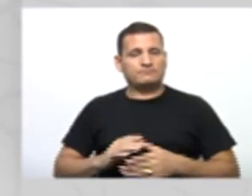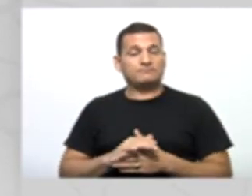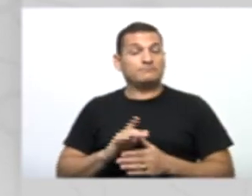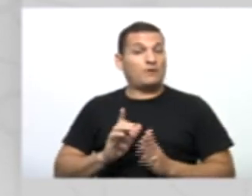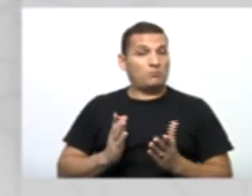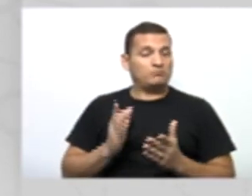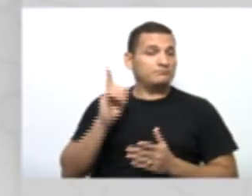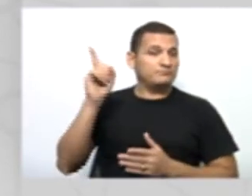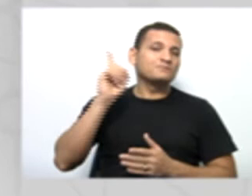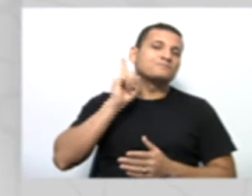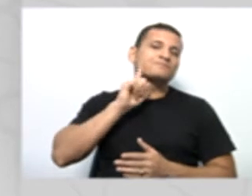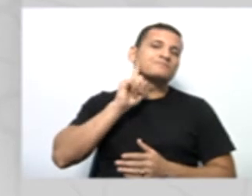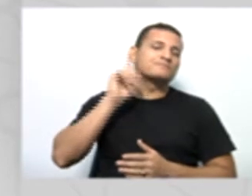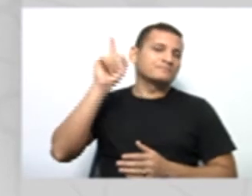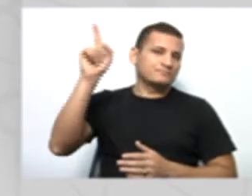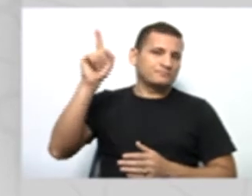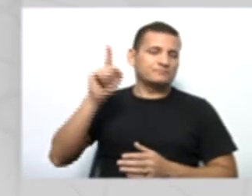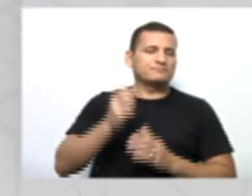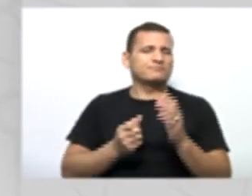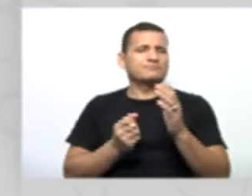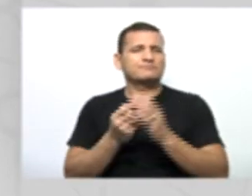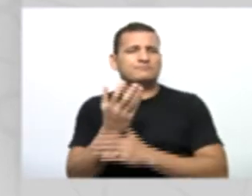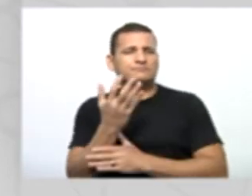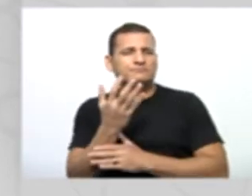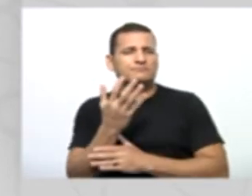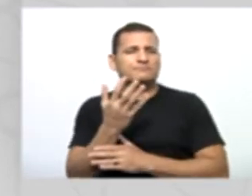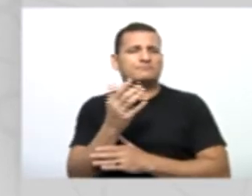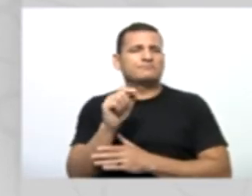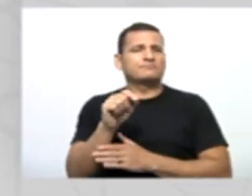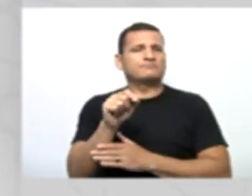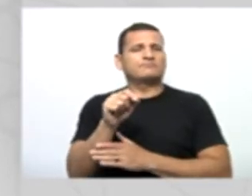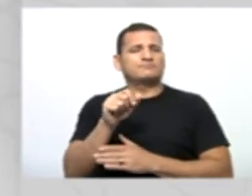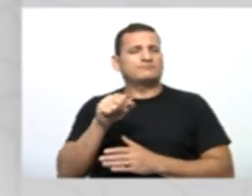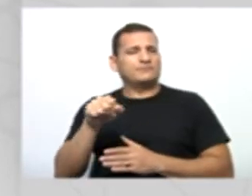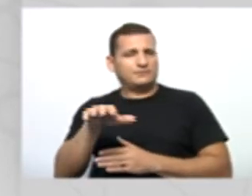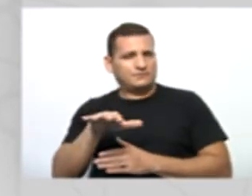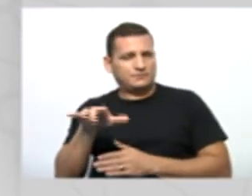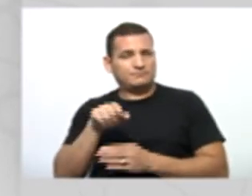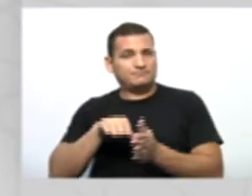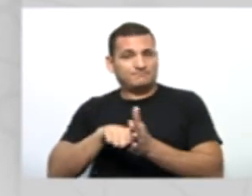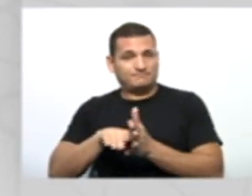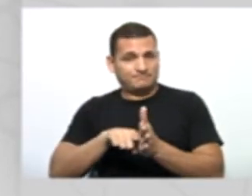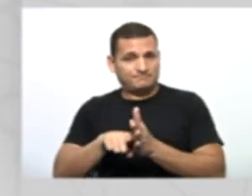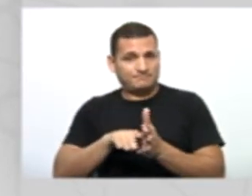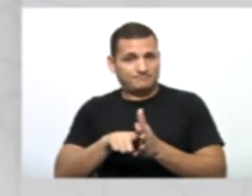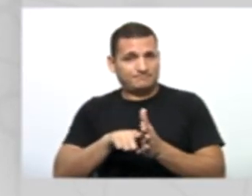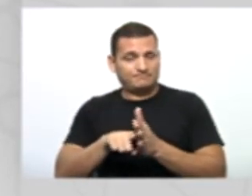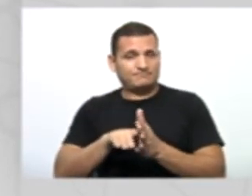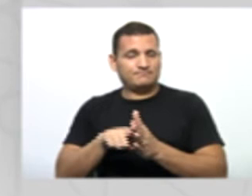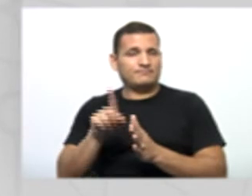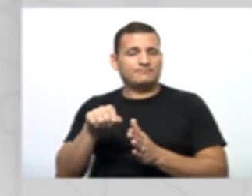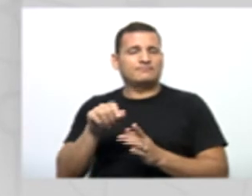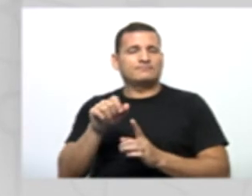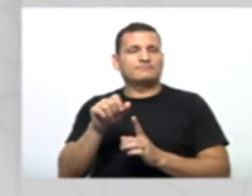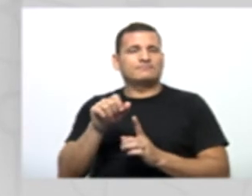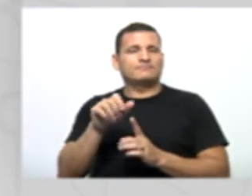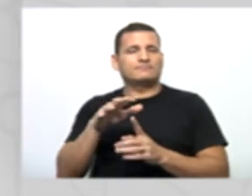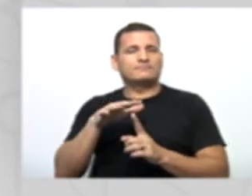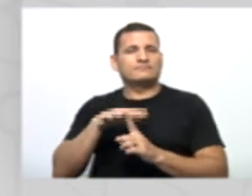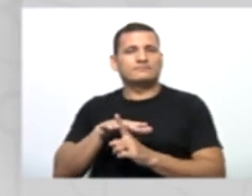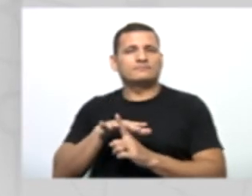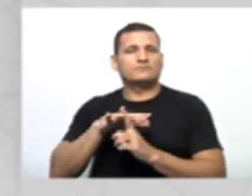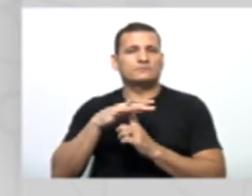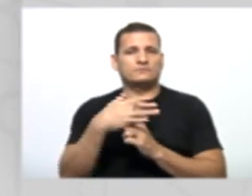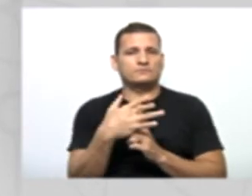Estados Unidos surgiu uma linha de pesquisa no âmbito da sociologia, que é a sociologia clínica, né? E os